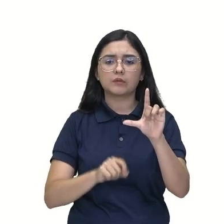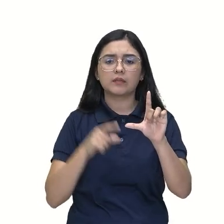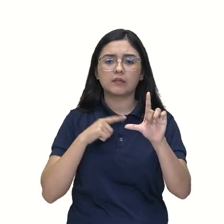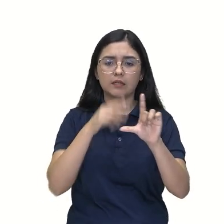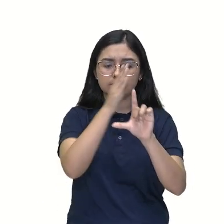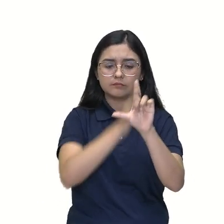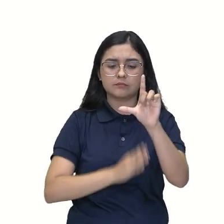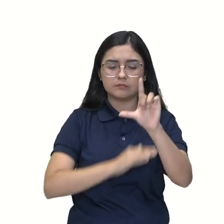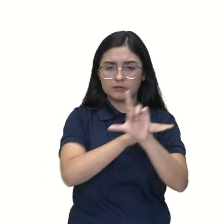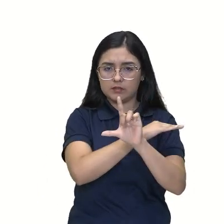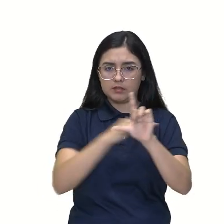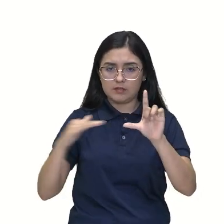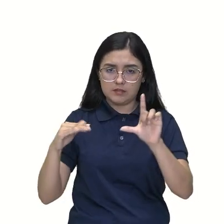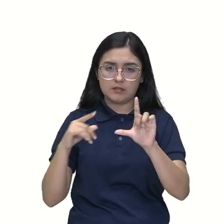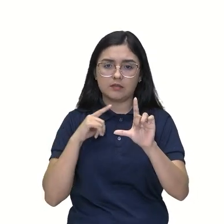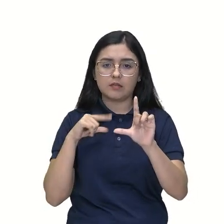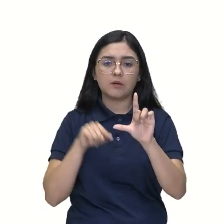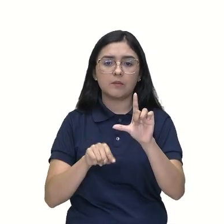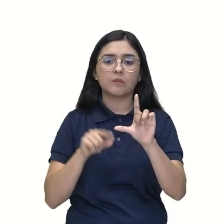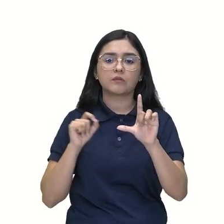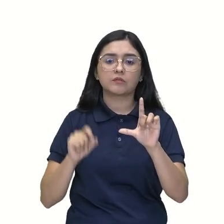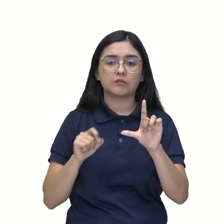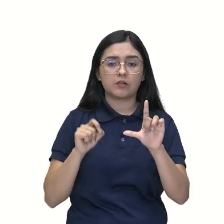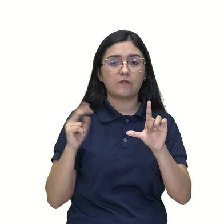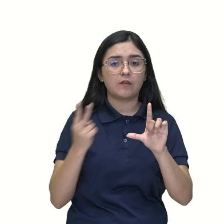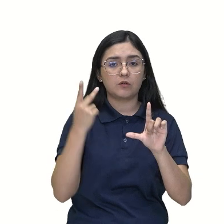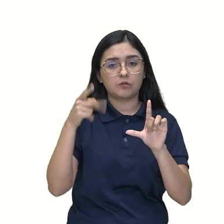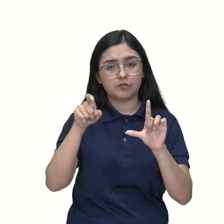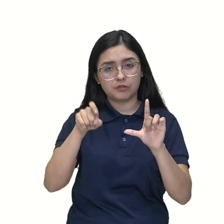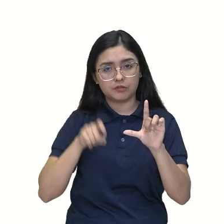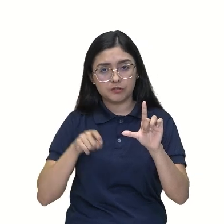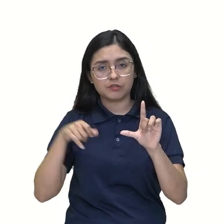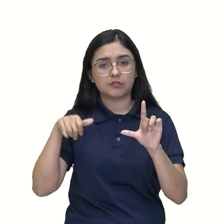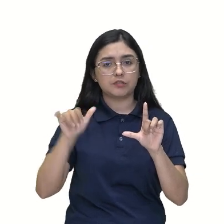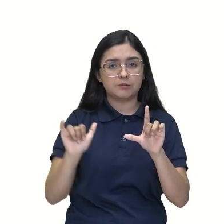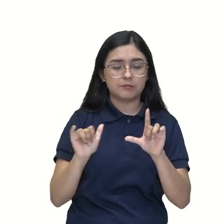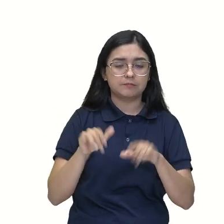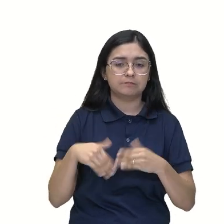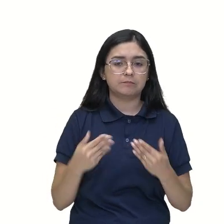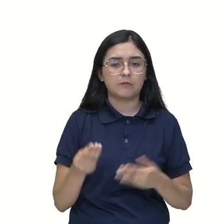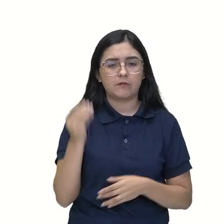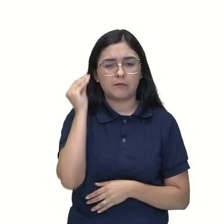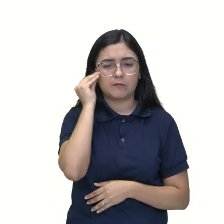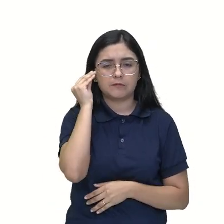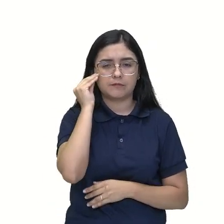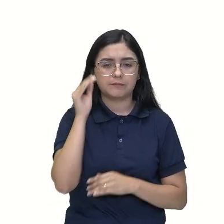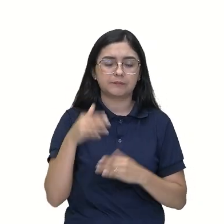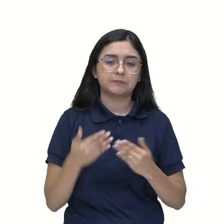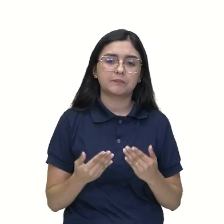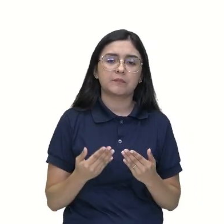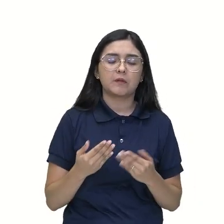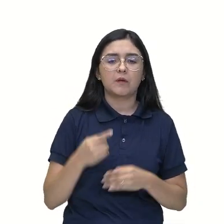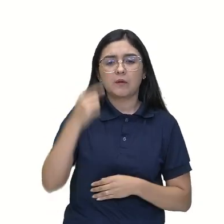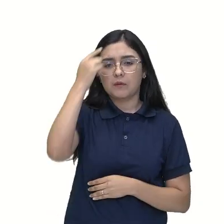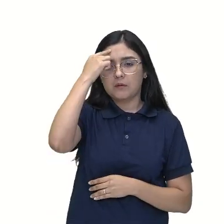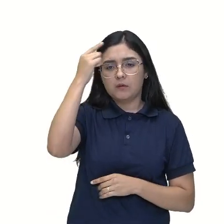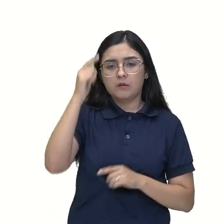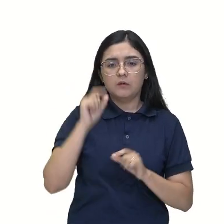uma coordenada, que é o valor de x e o valor de y. Vamos supor, só para vocês entenderem, vamos